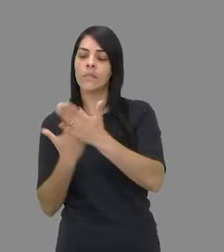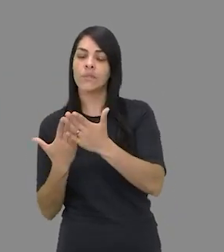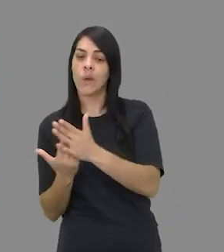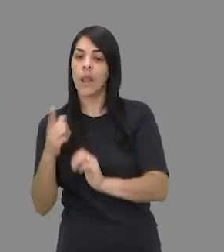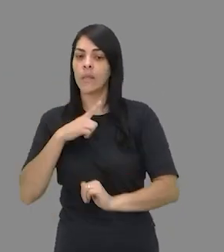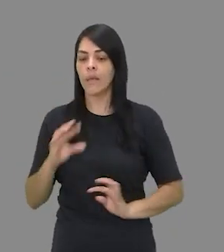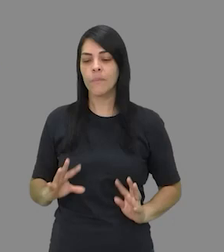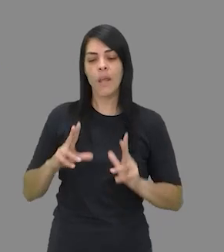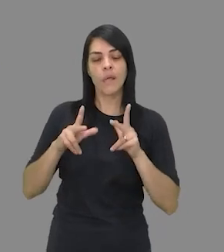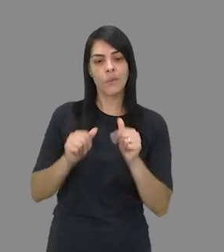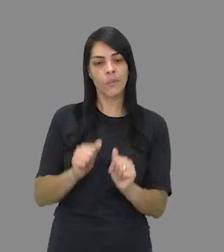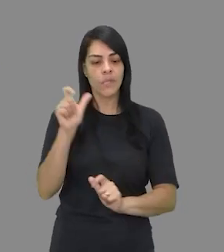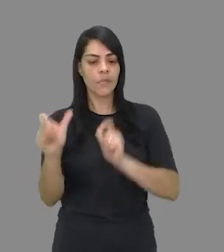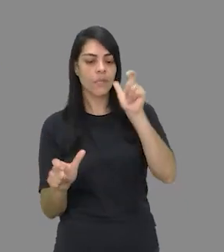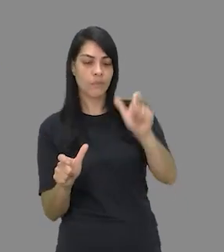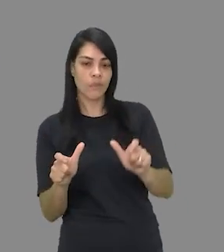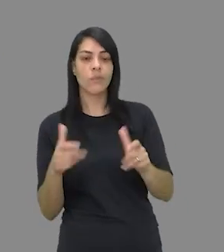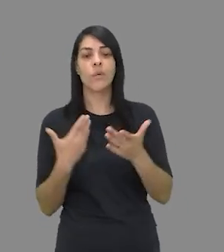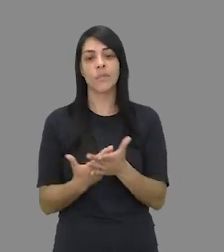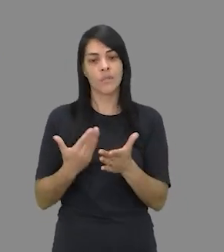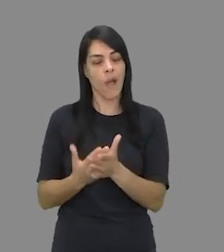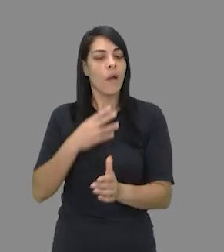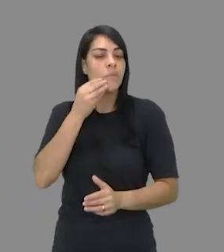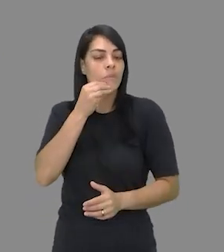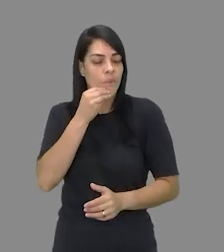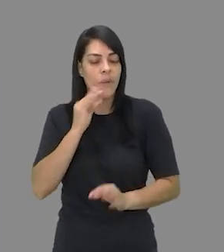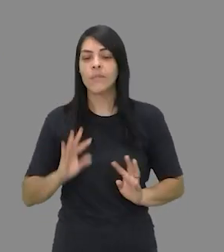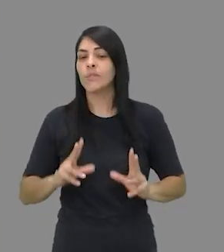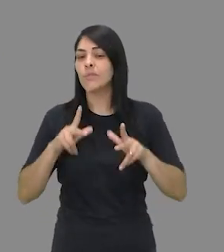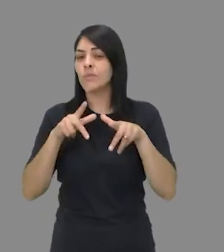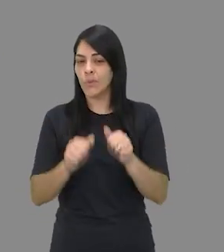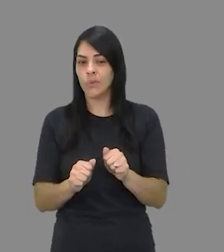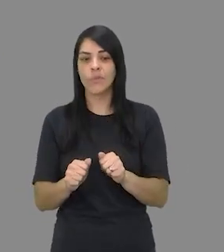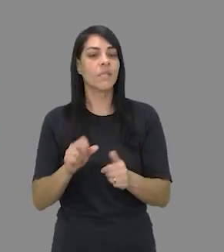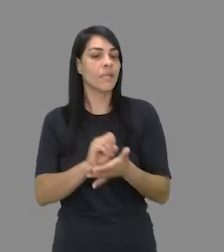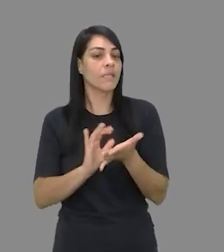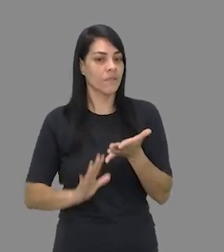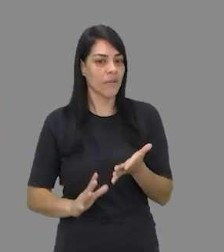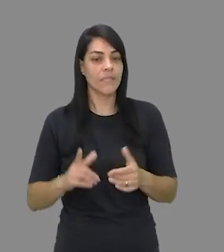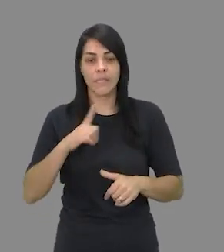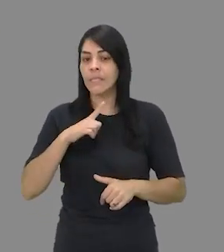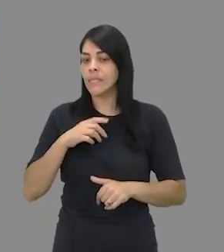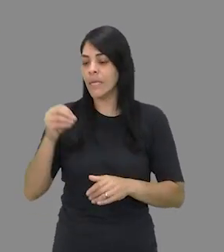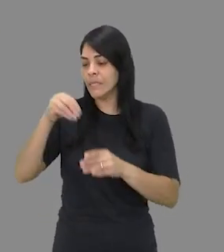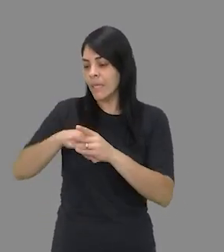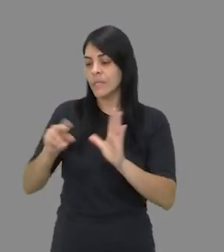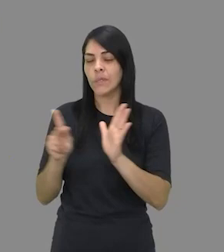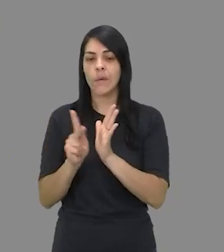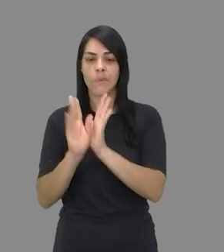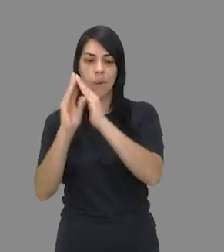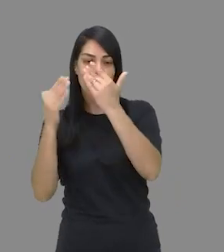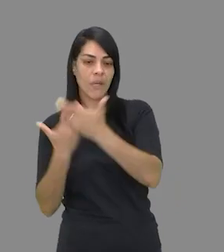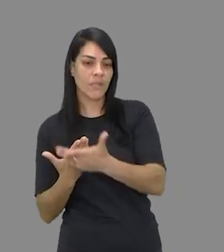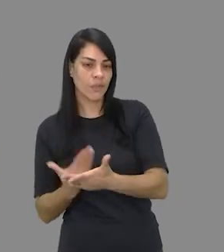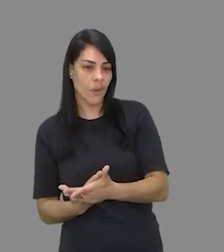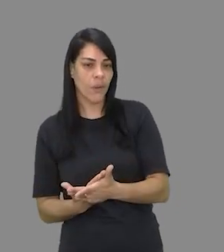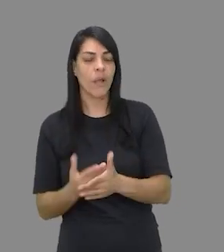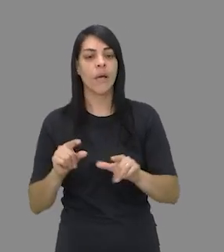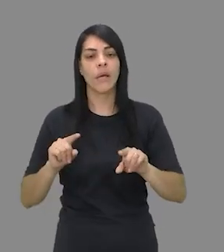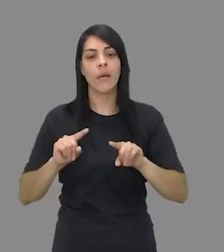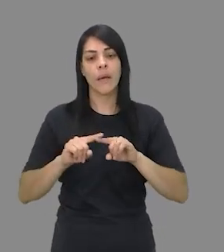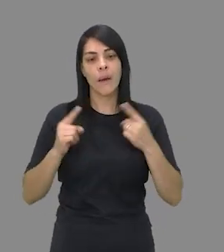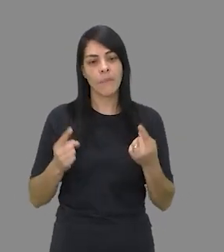para que todos os estudantes experimentem todas as atividades. E para isso, em